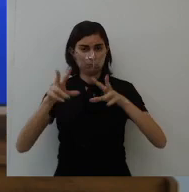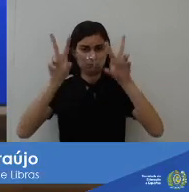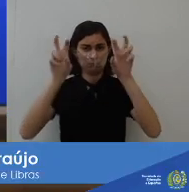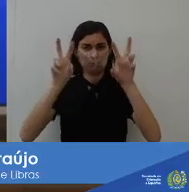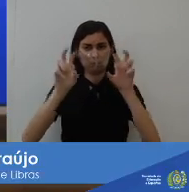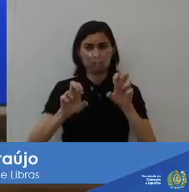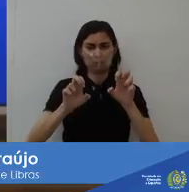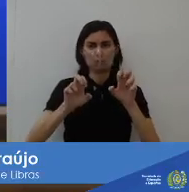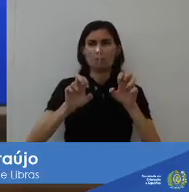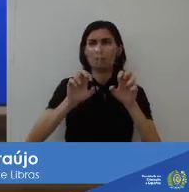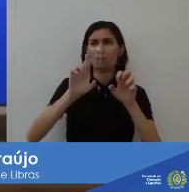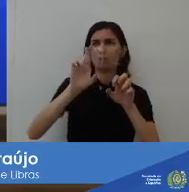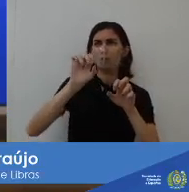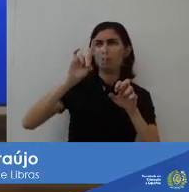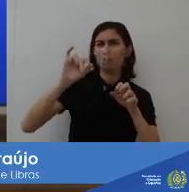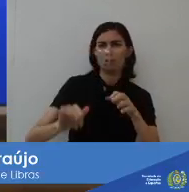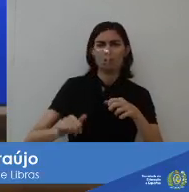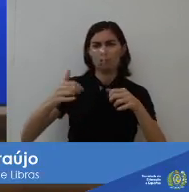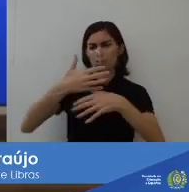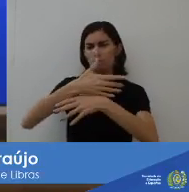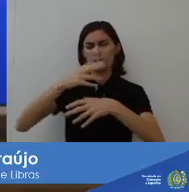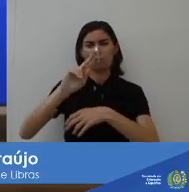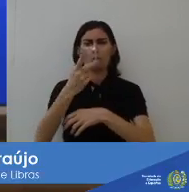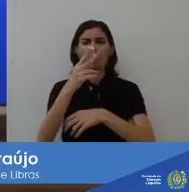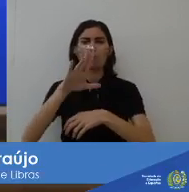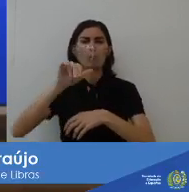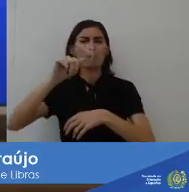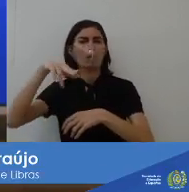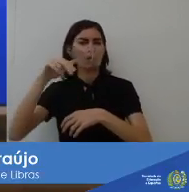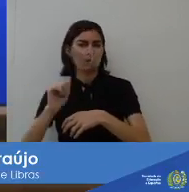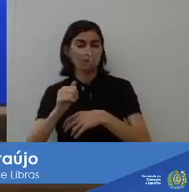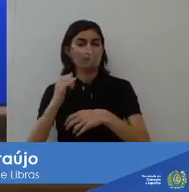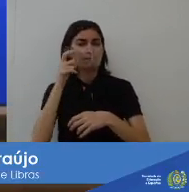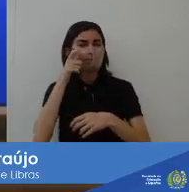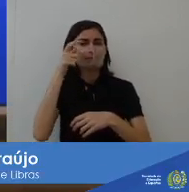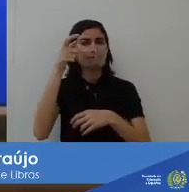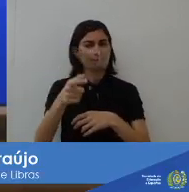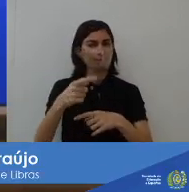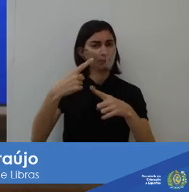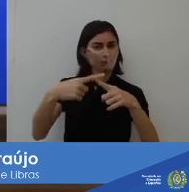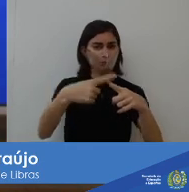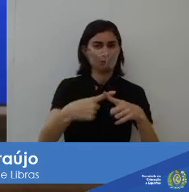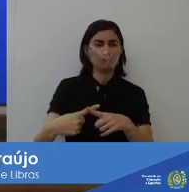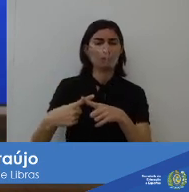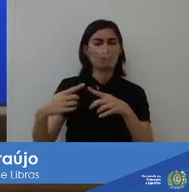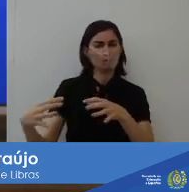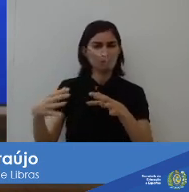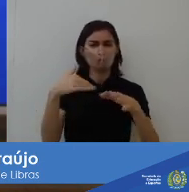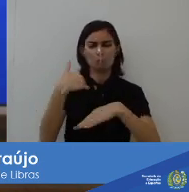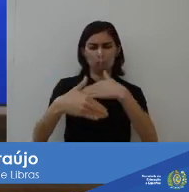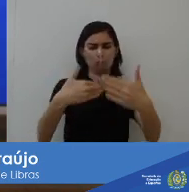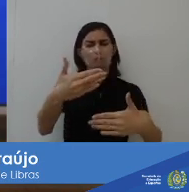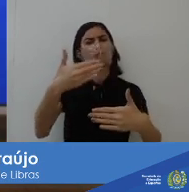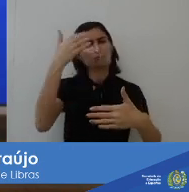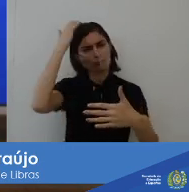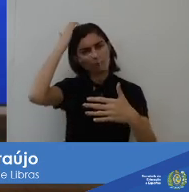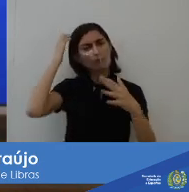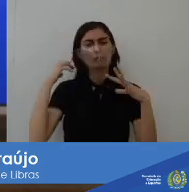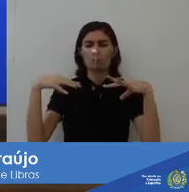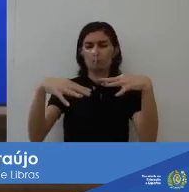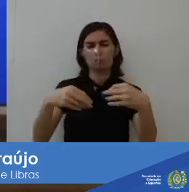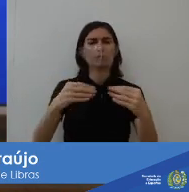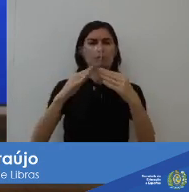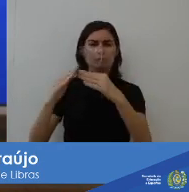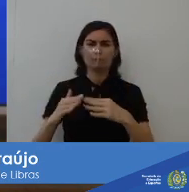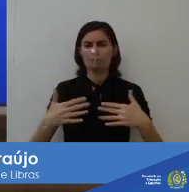de redes e hierarquias urbanas. É um tema muito interessante, por quê? Porque tem a ver com todo o cotidiano, né, de todos nós que